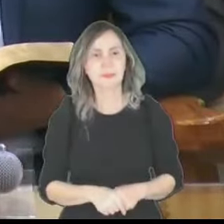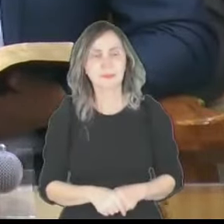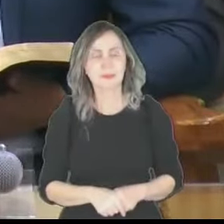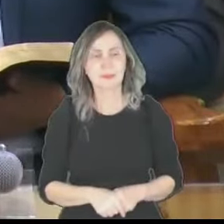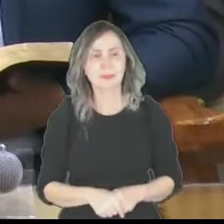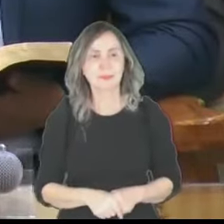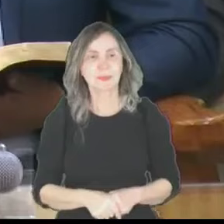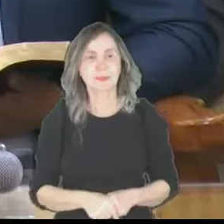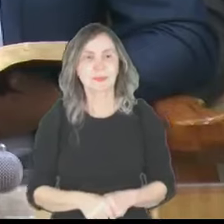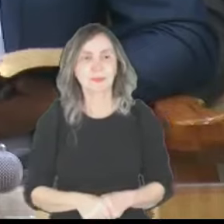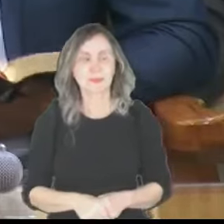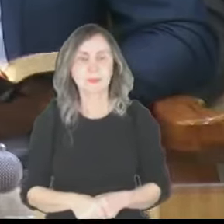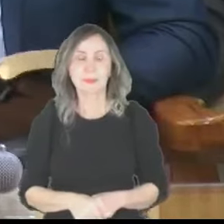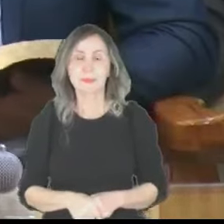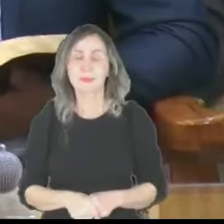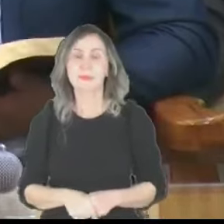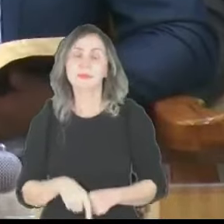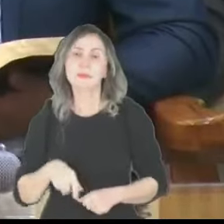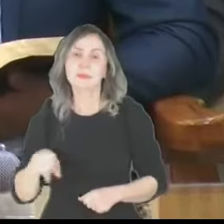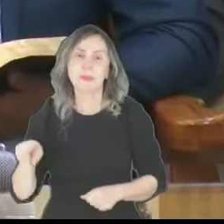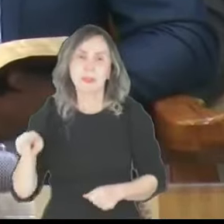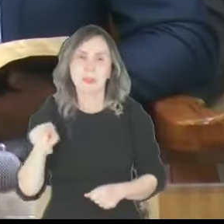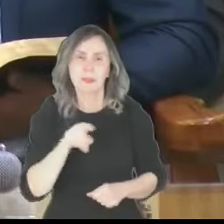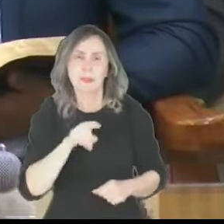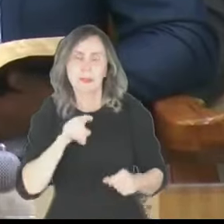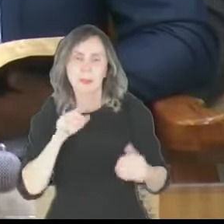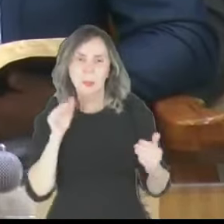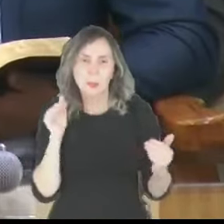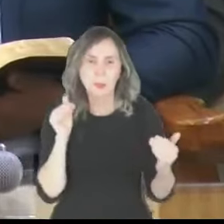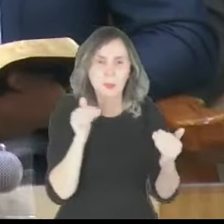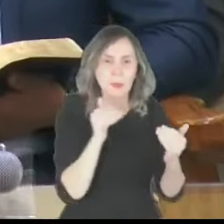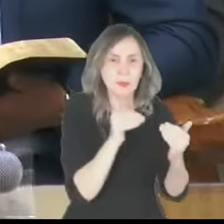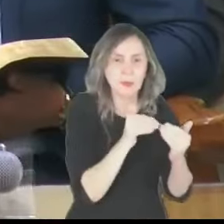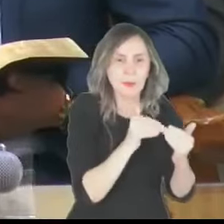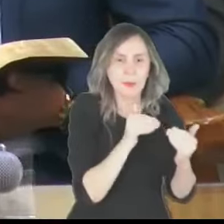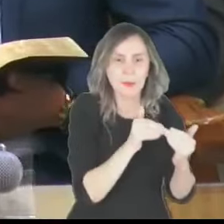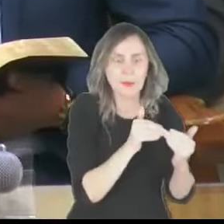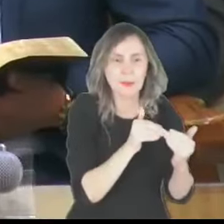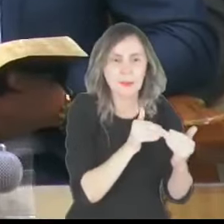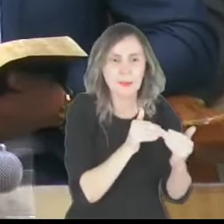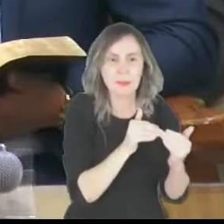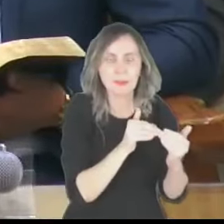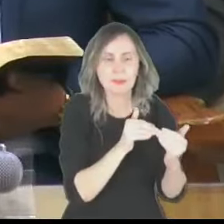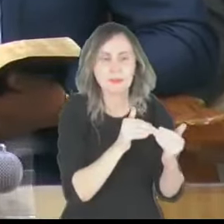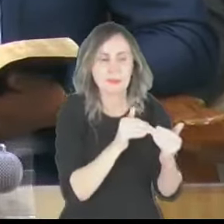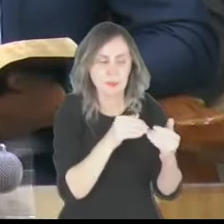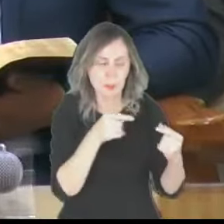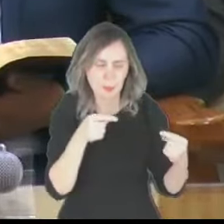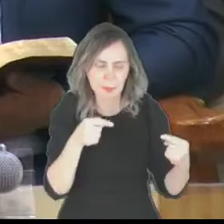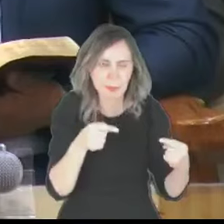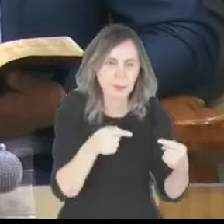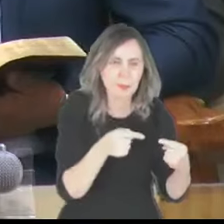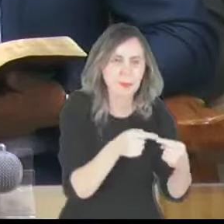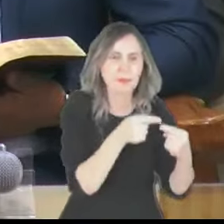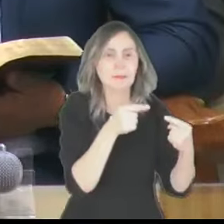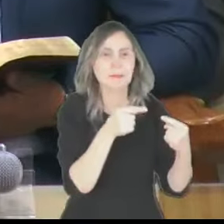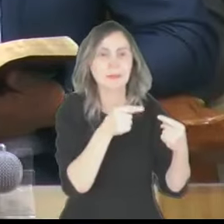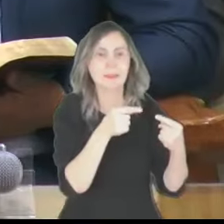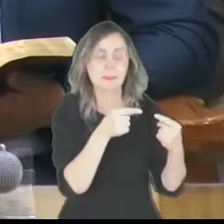E não vos conformeis Susquematizou Moldar-se de acordo Com